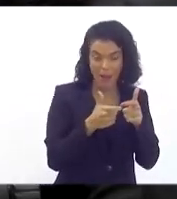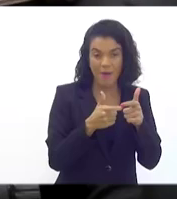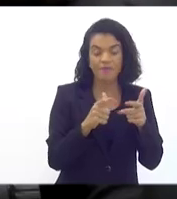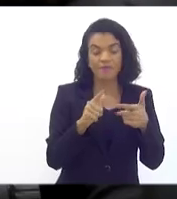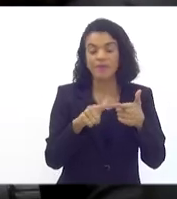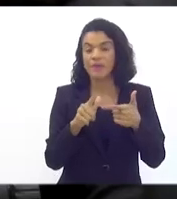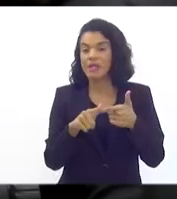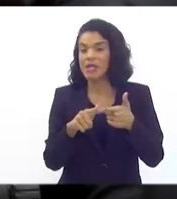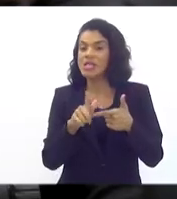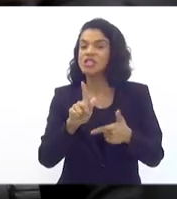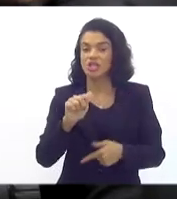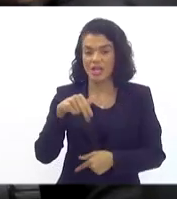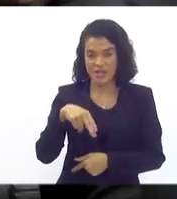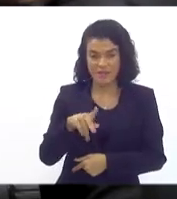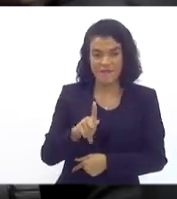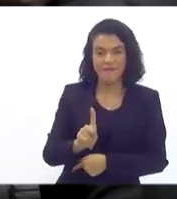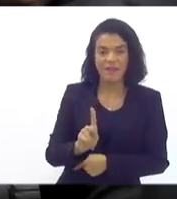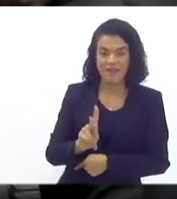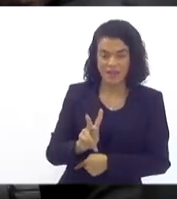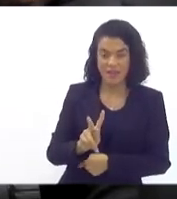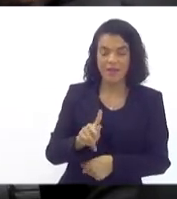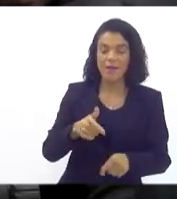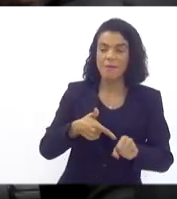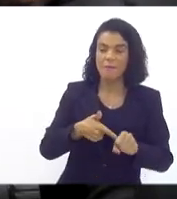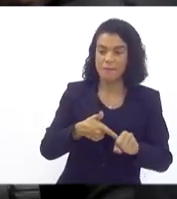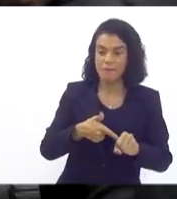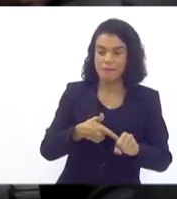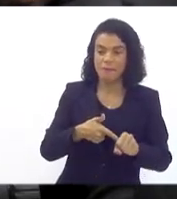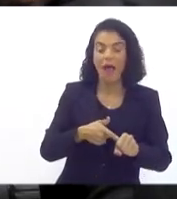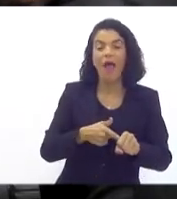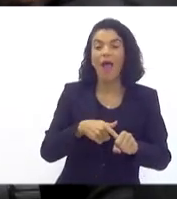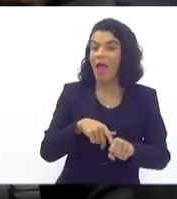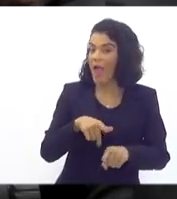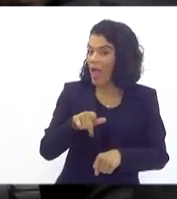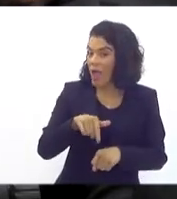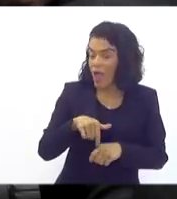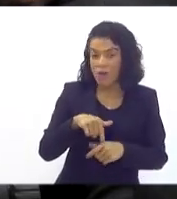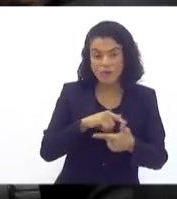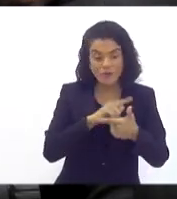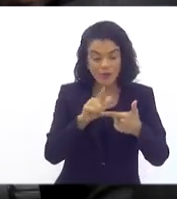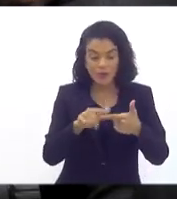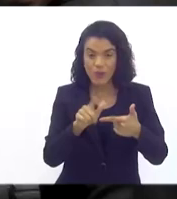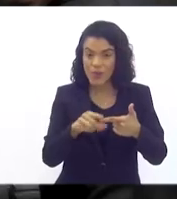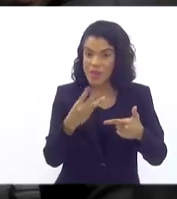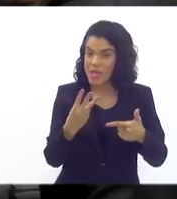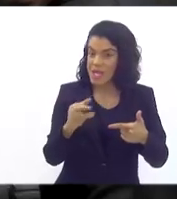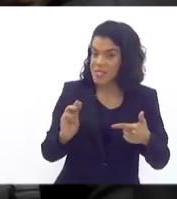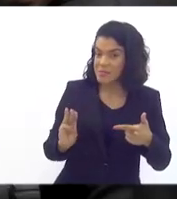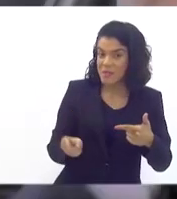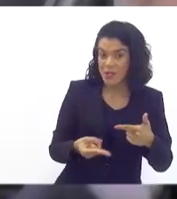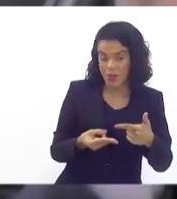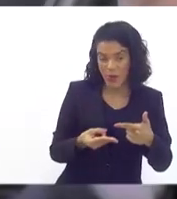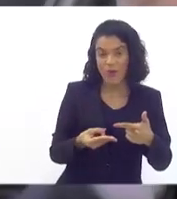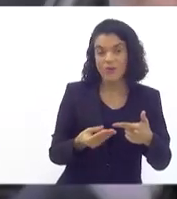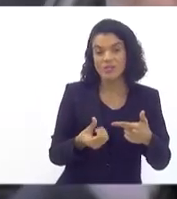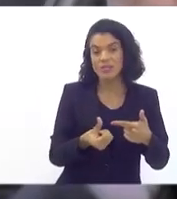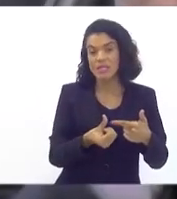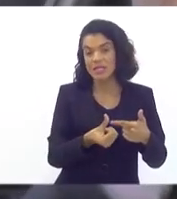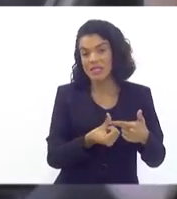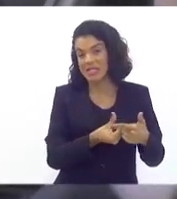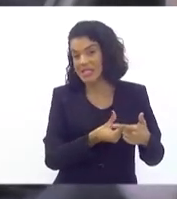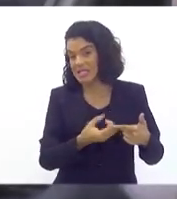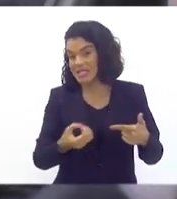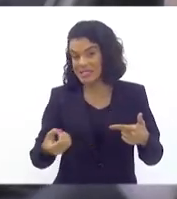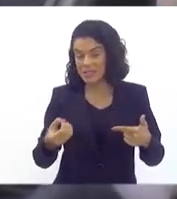GNV GNV GNV é o segundo mercado São três milhões e 300 metros cúbicos